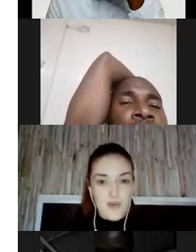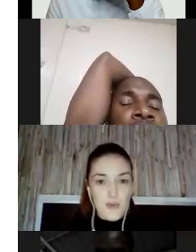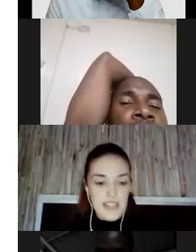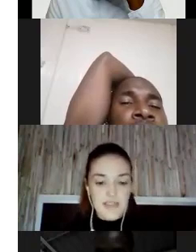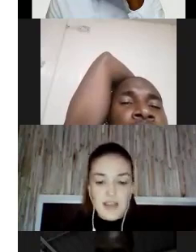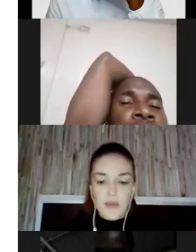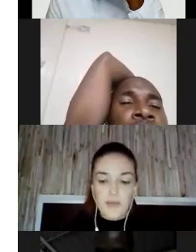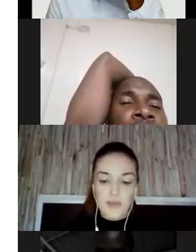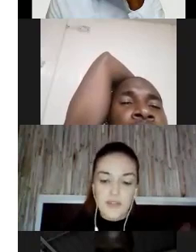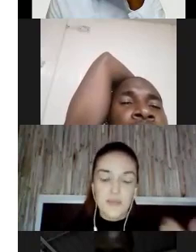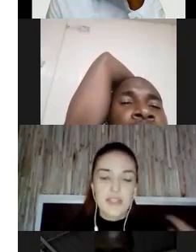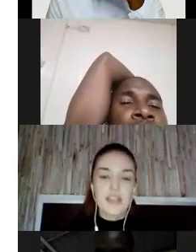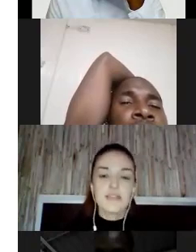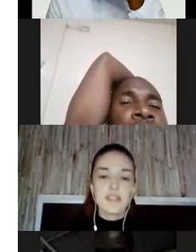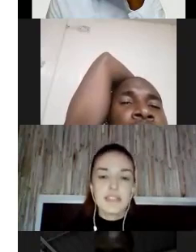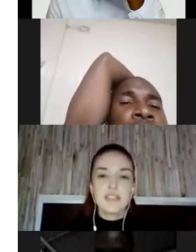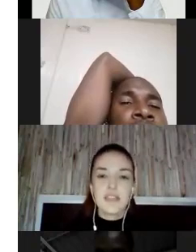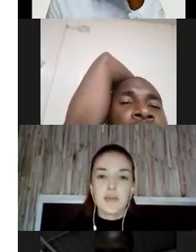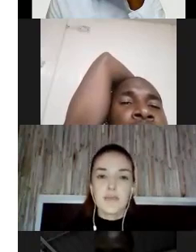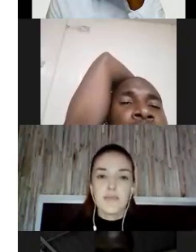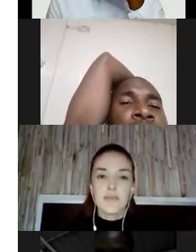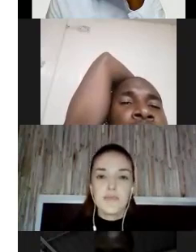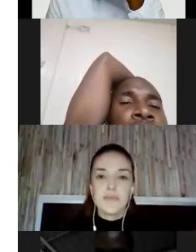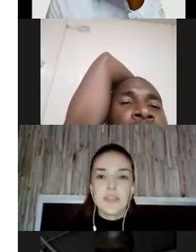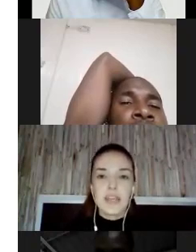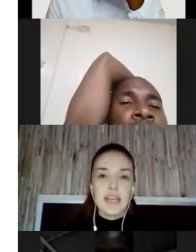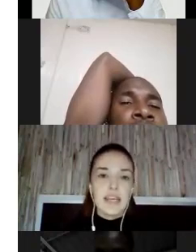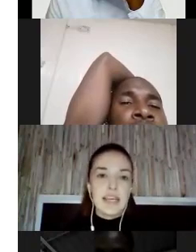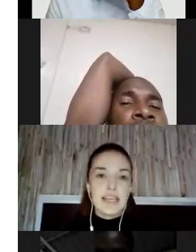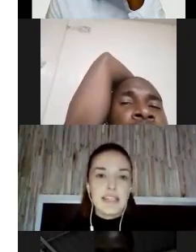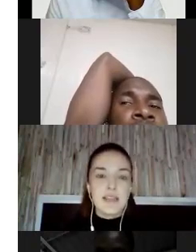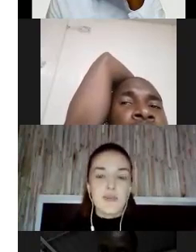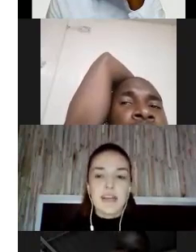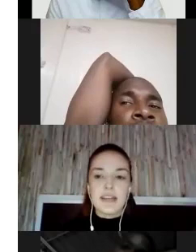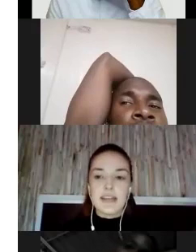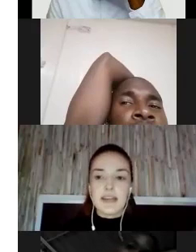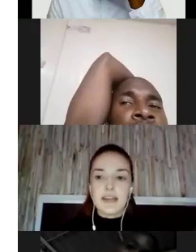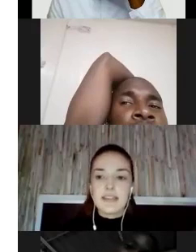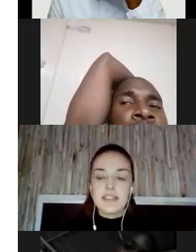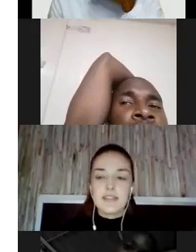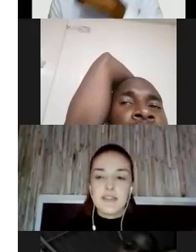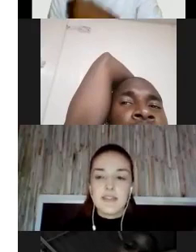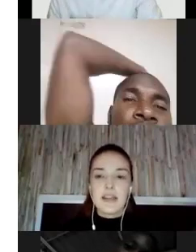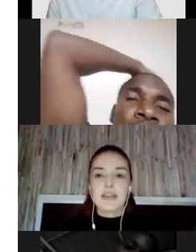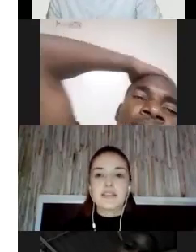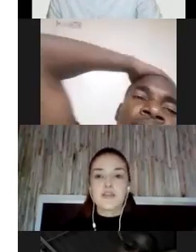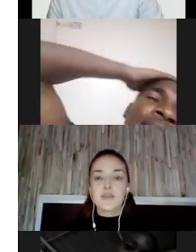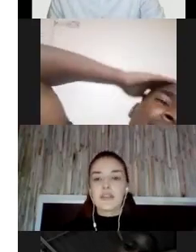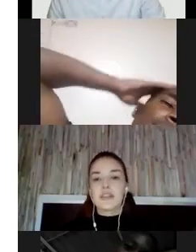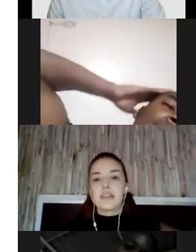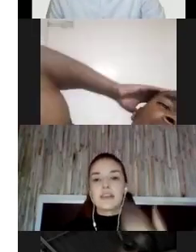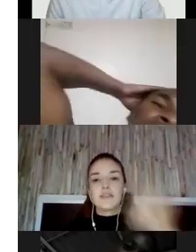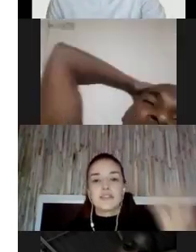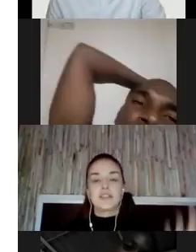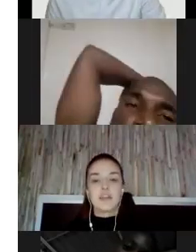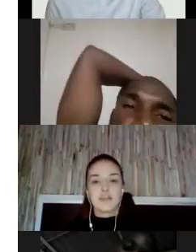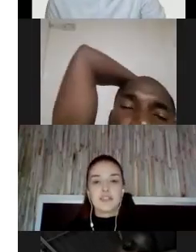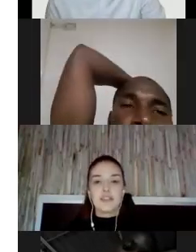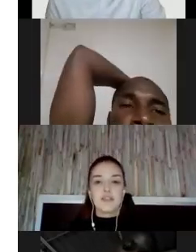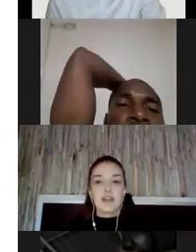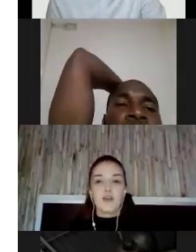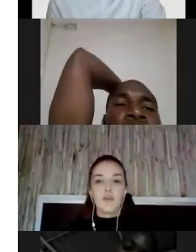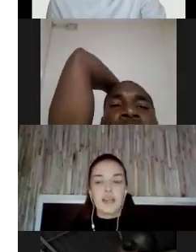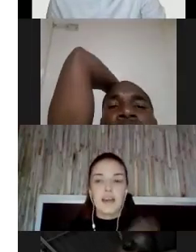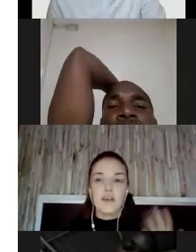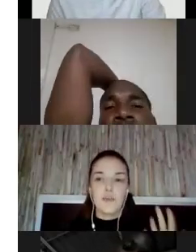eu vou começar a falar um pouco sobre tratos de sistema. Então, antes de falar sobre trato de sistema, a gente